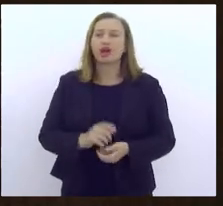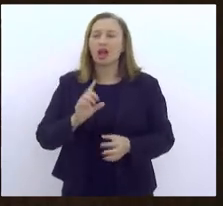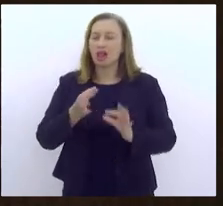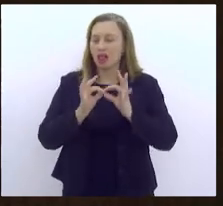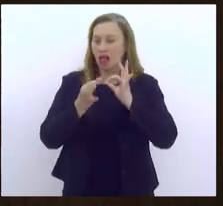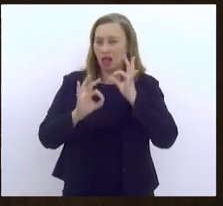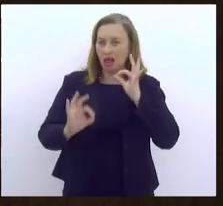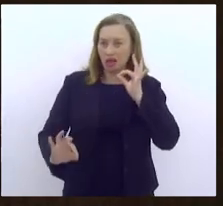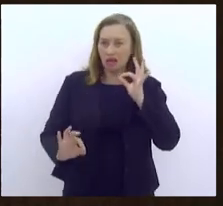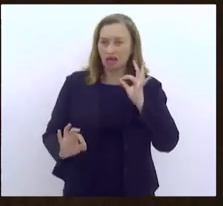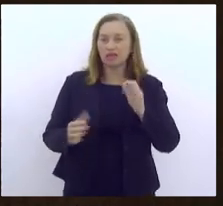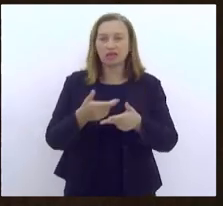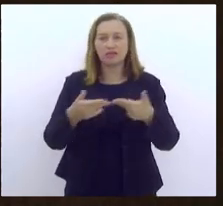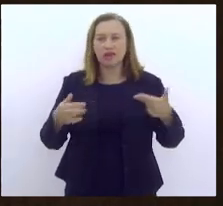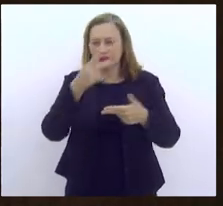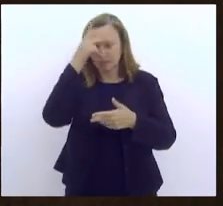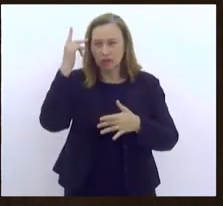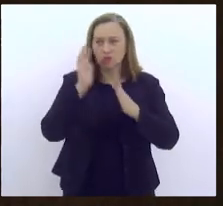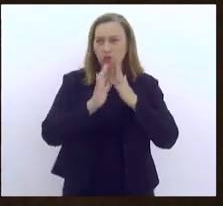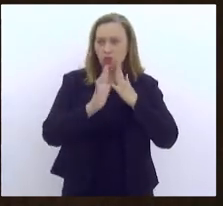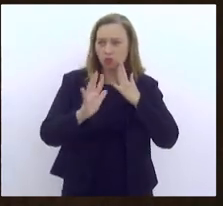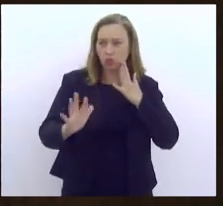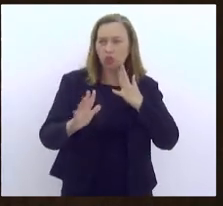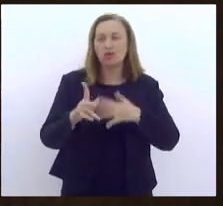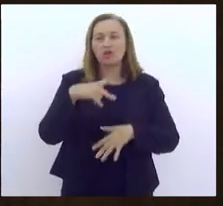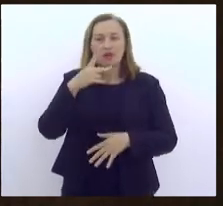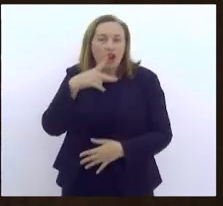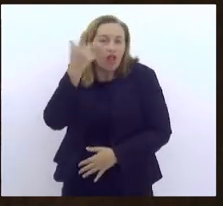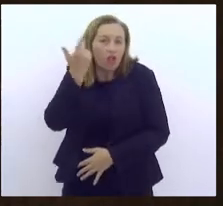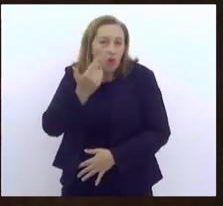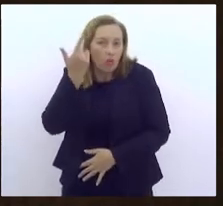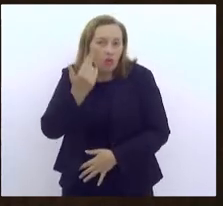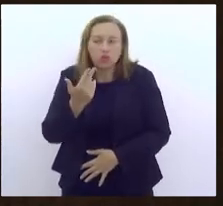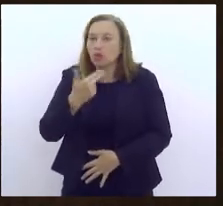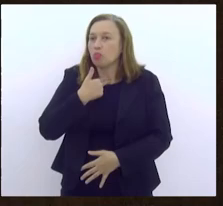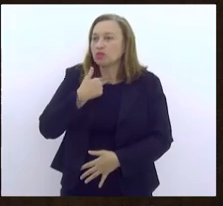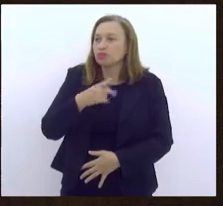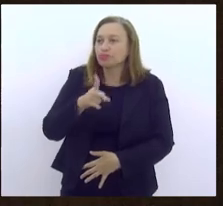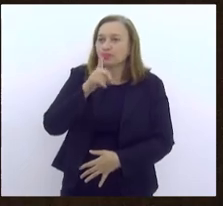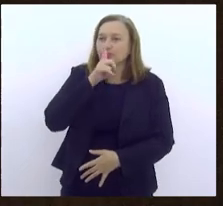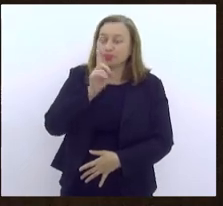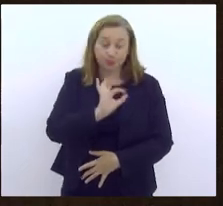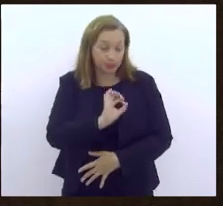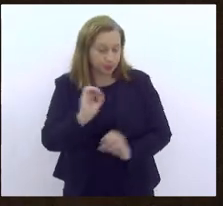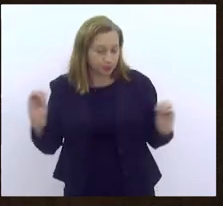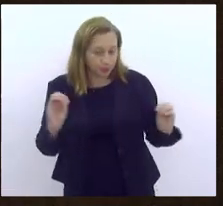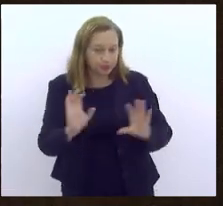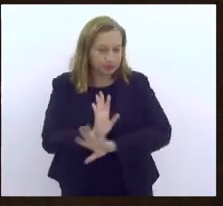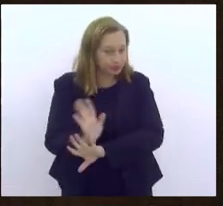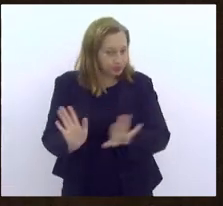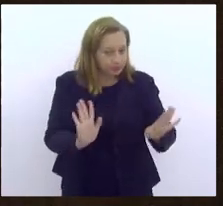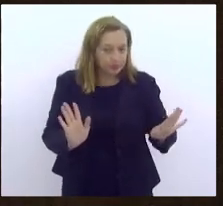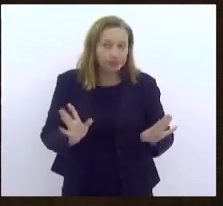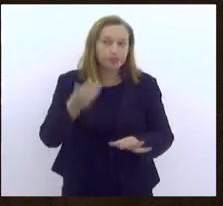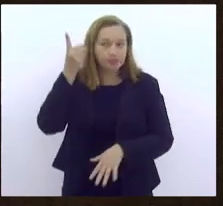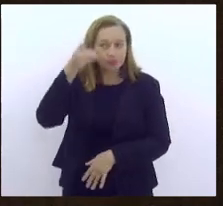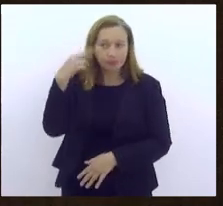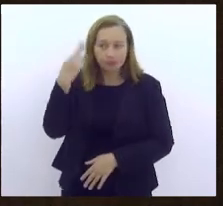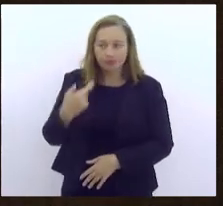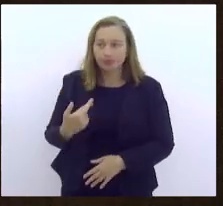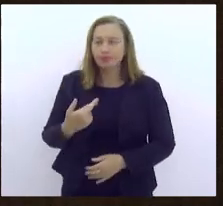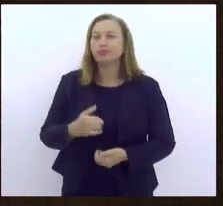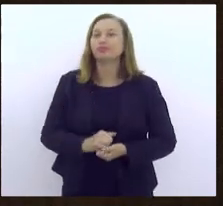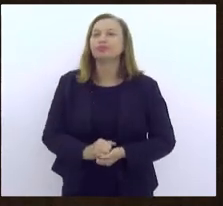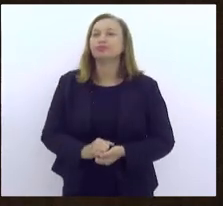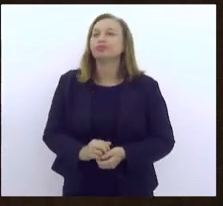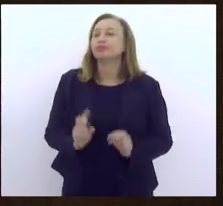muito tempo, há muitas pessoas que vão falar naturalmente, ninguém pode ficar, deputada Renata Souza, alheia